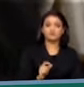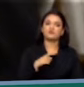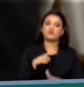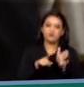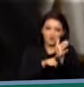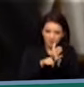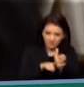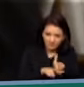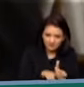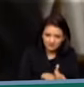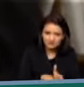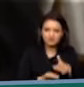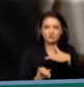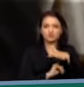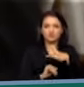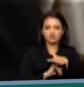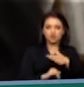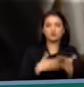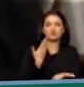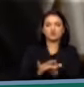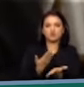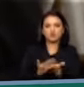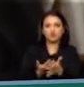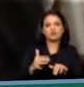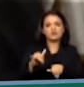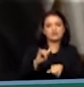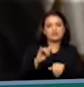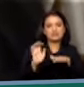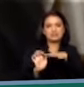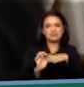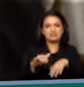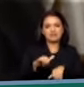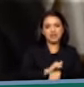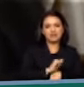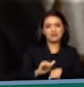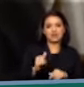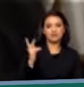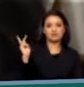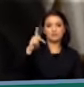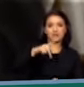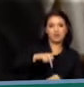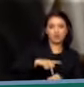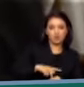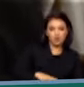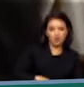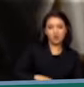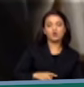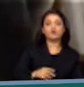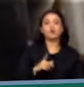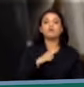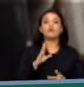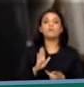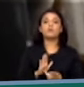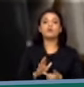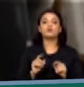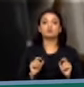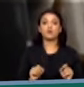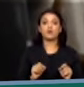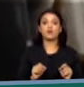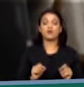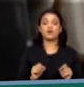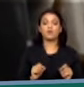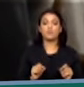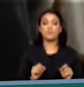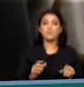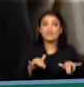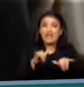do Instituto de Estudos Estratégicos de Petróleo, Gás Natural e Biocombustíveis, que mostra que a